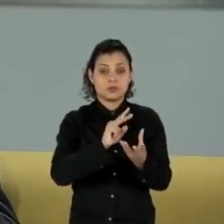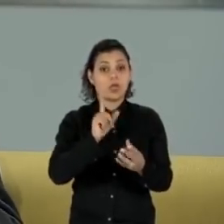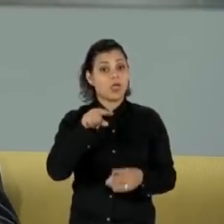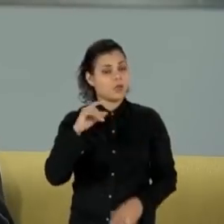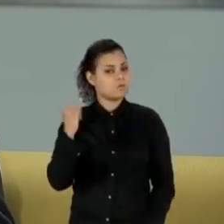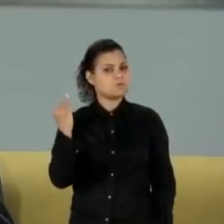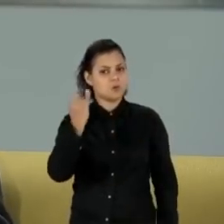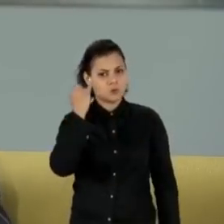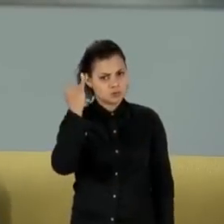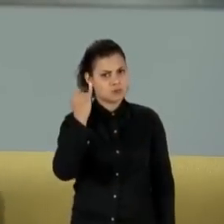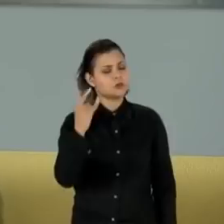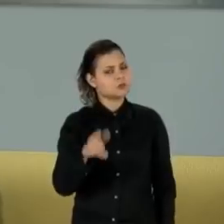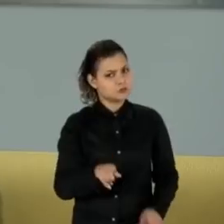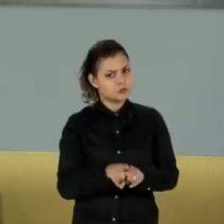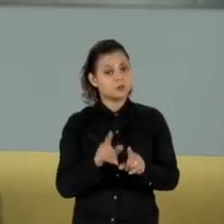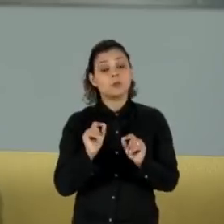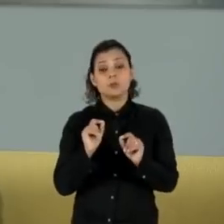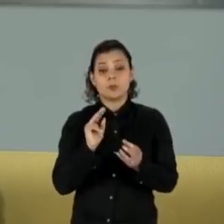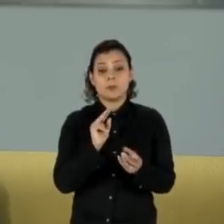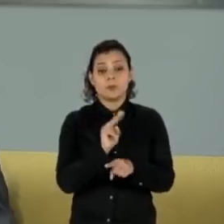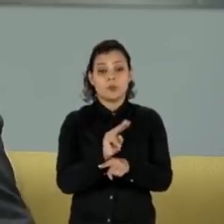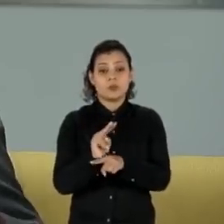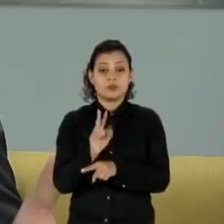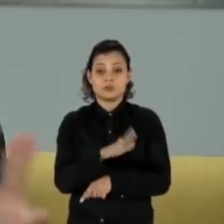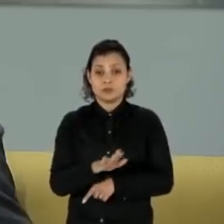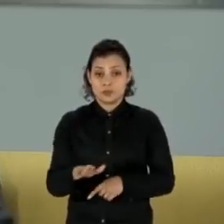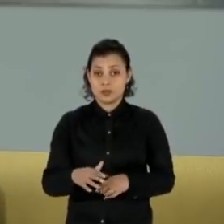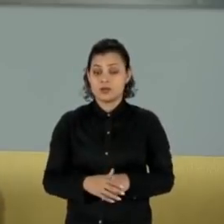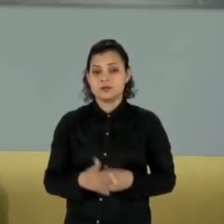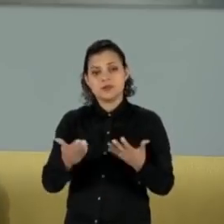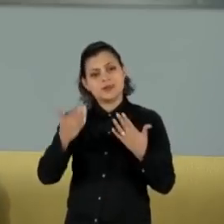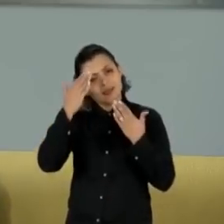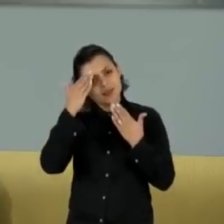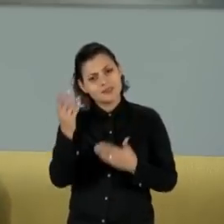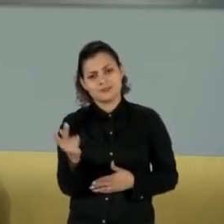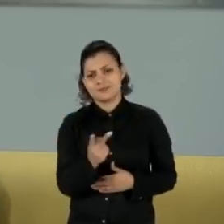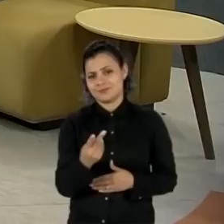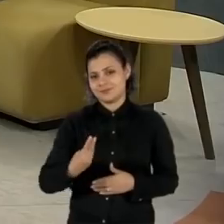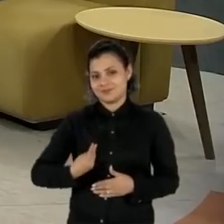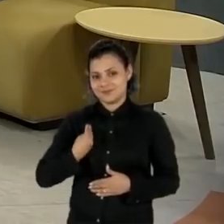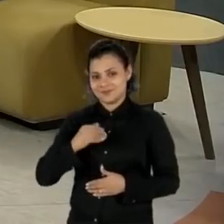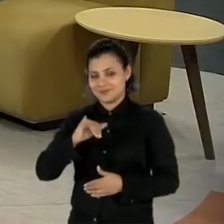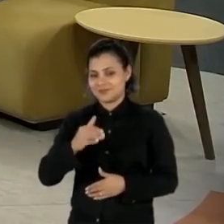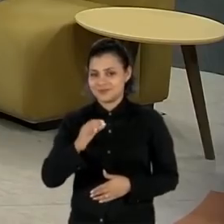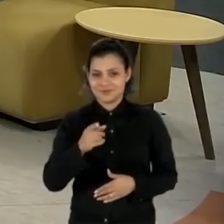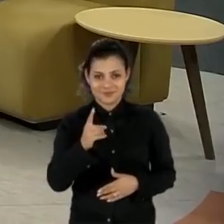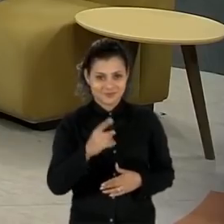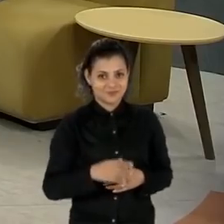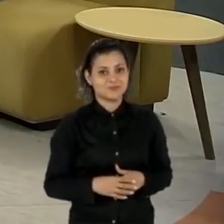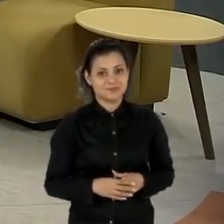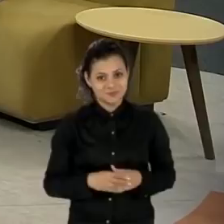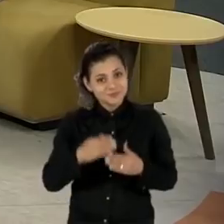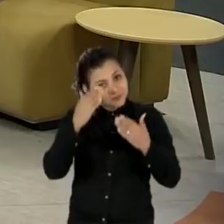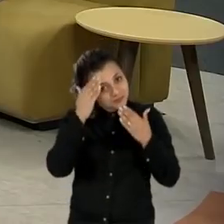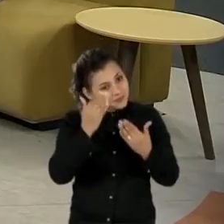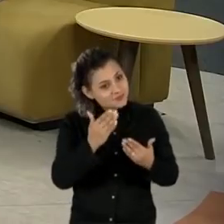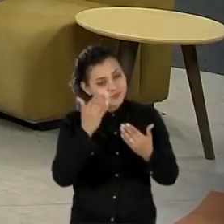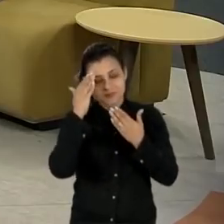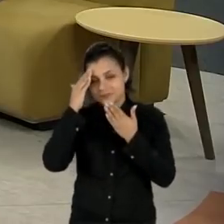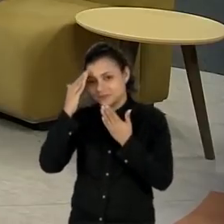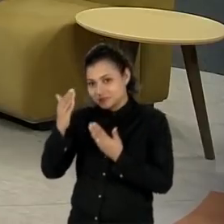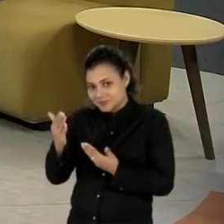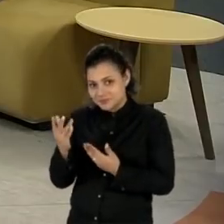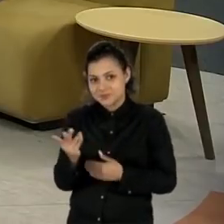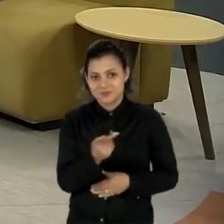primeiríssimo importância quando a gente fala a proteção à criança e agradecer a participação de vocês aqui jc muito obrigado obrigado